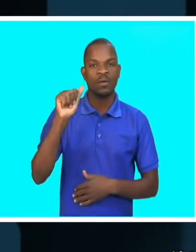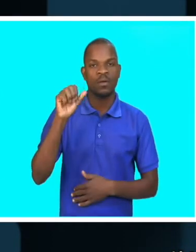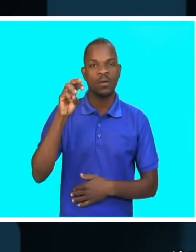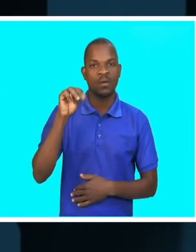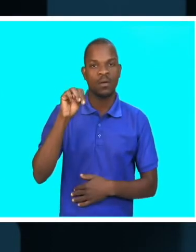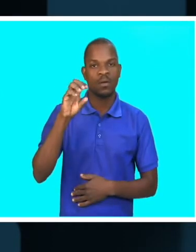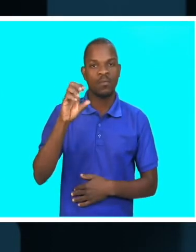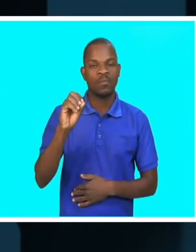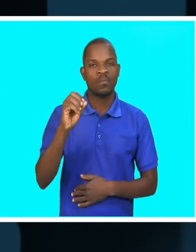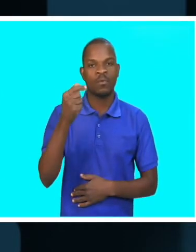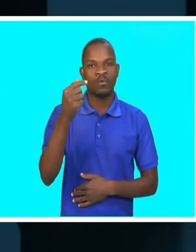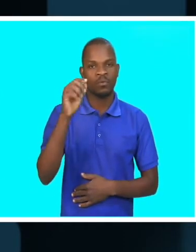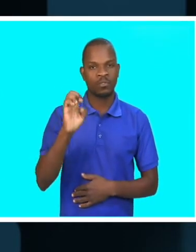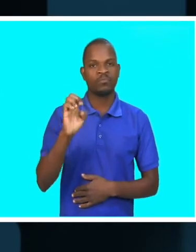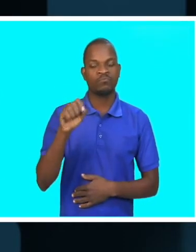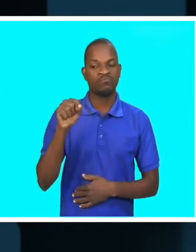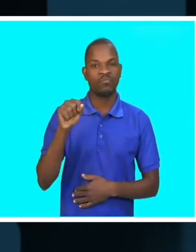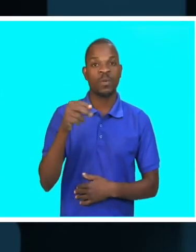AMUT.